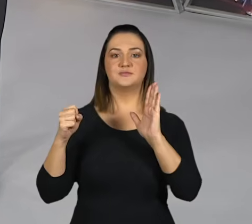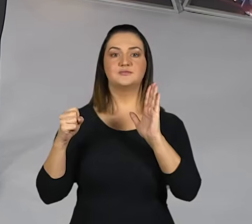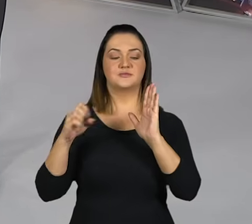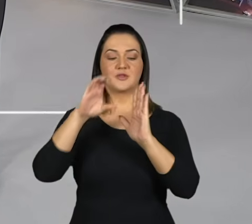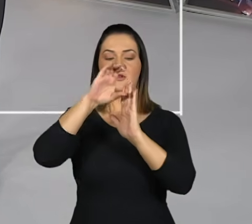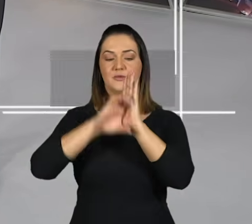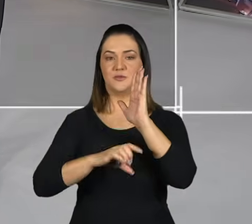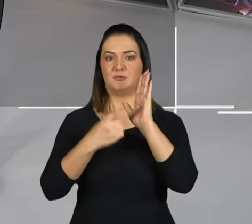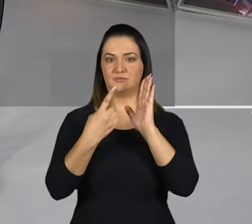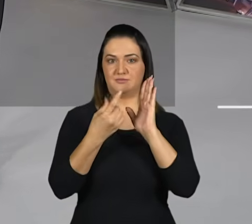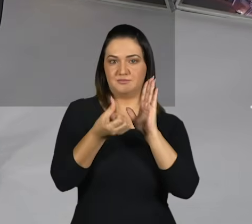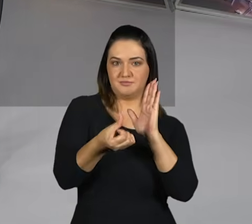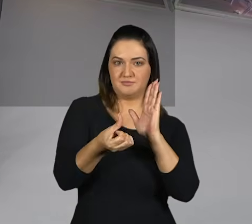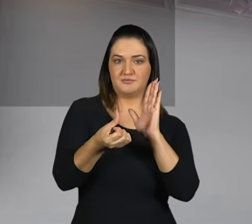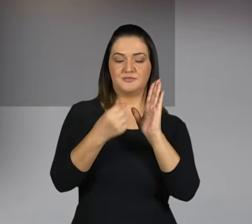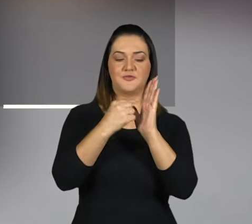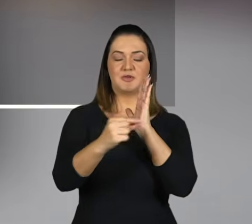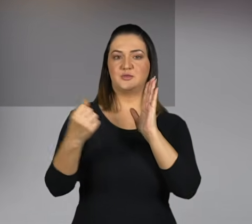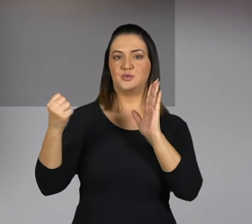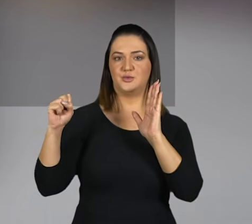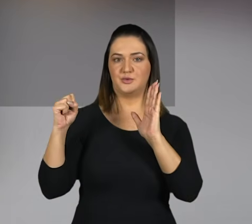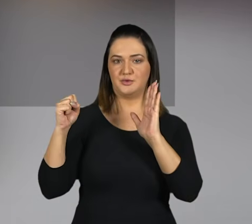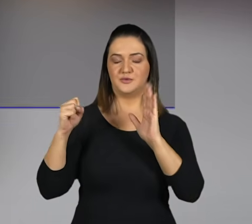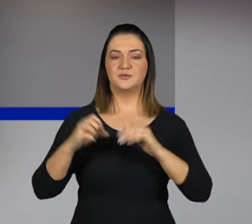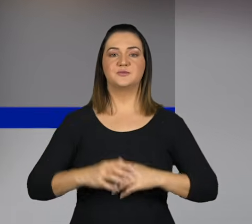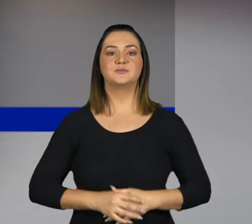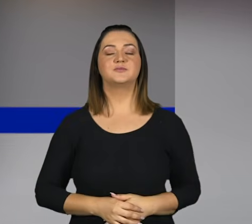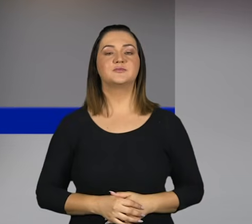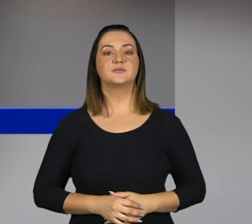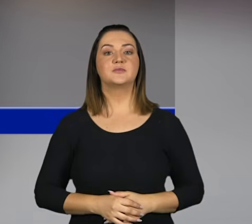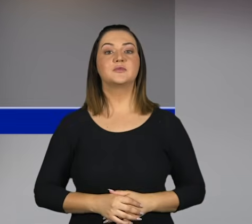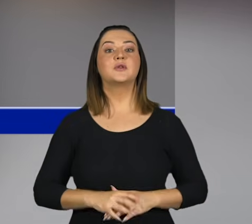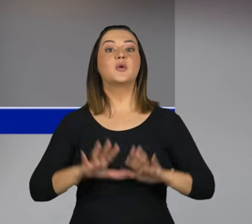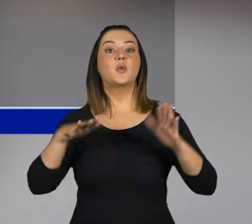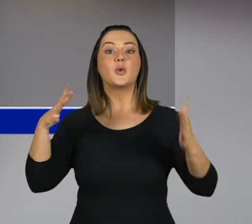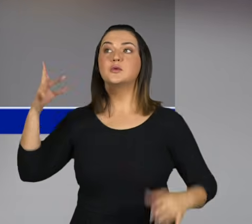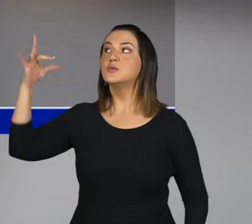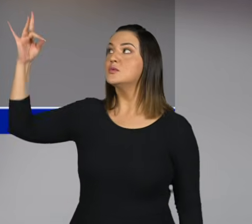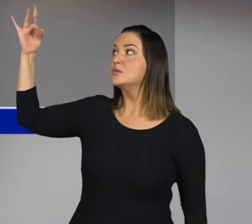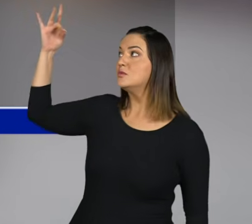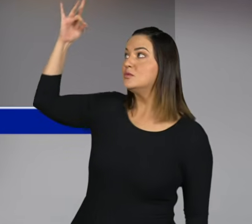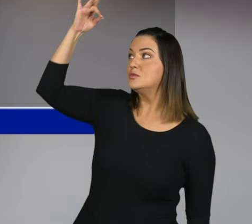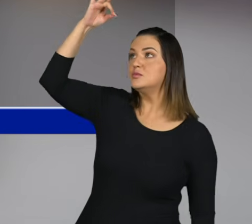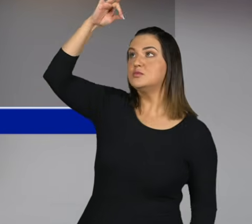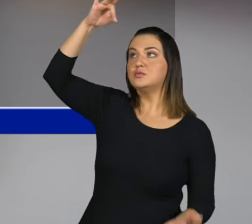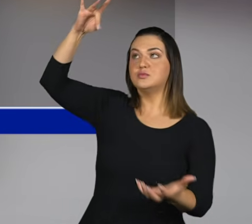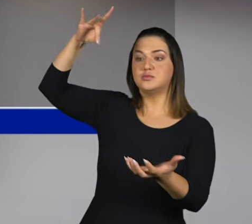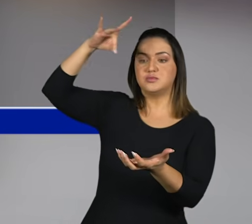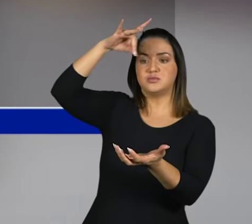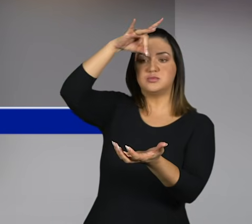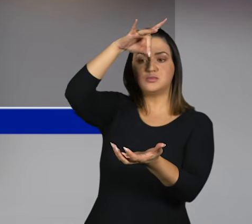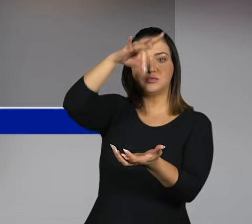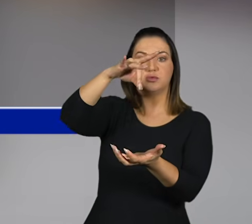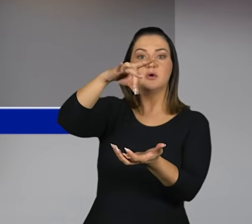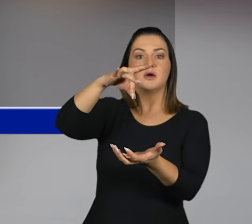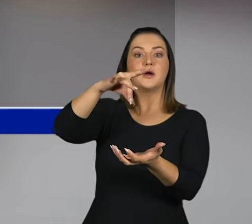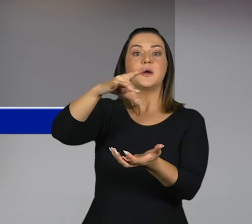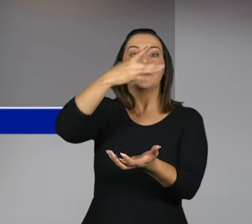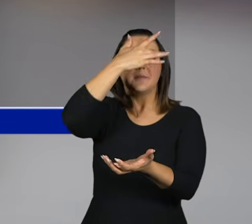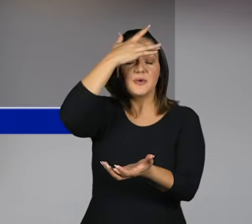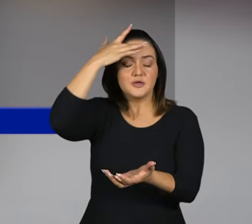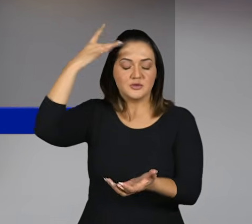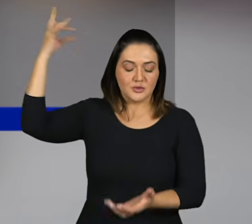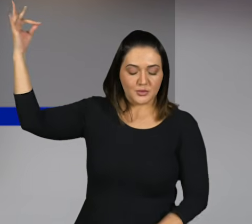só, 16, verso 8. Fala assim: quando ele vier, convencerá o mundo do pecado,